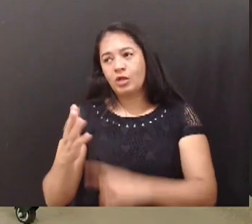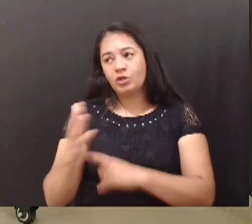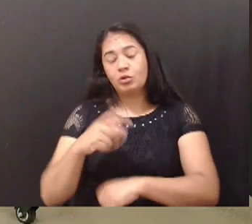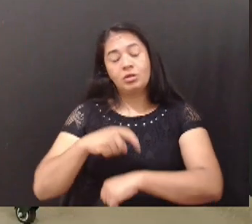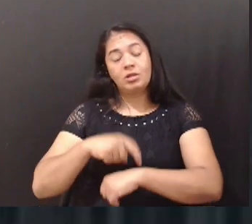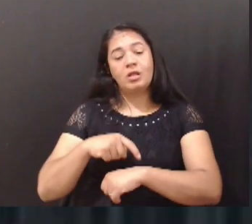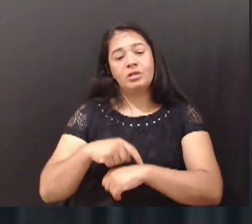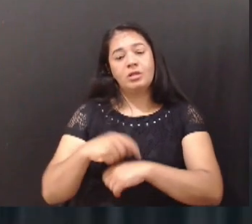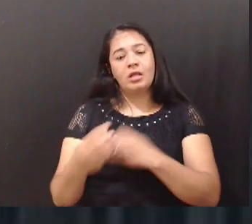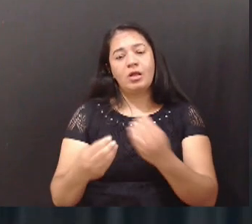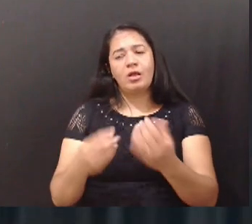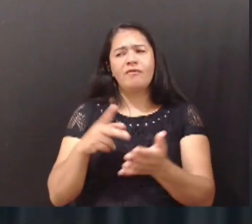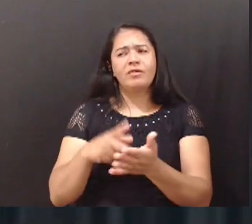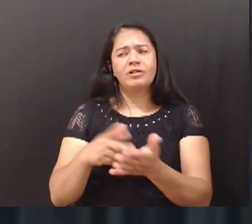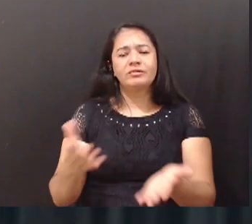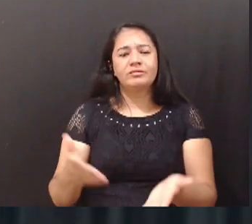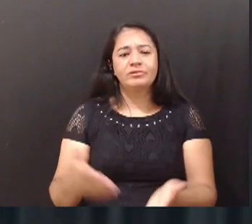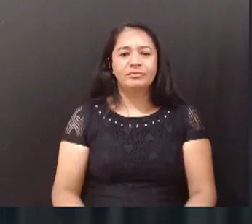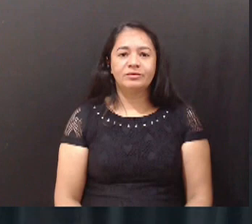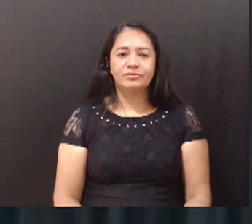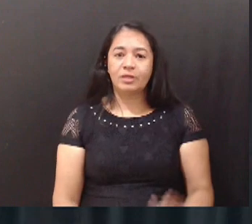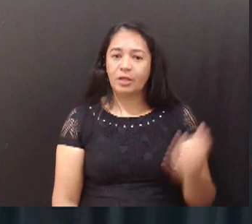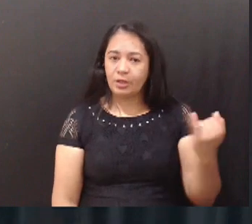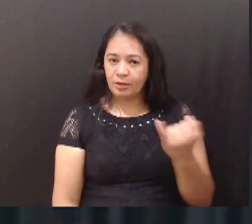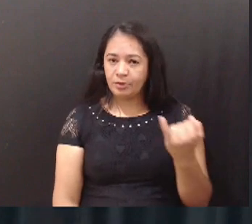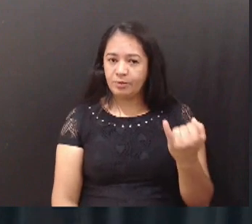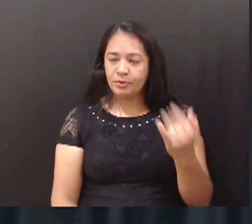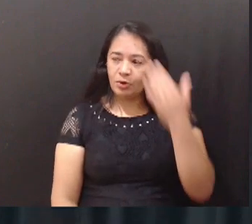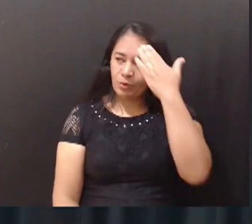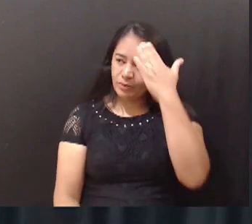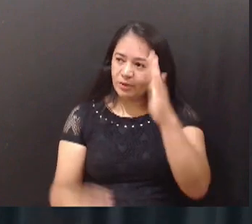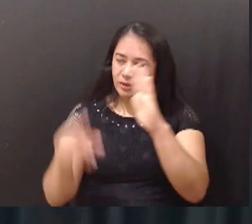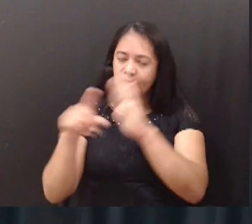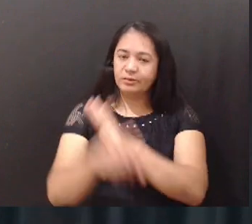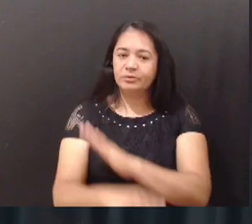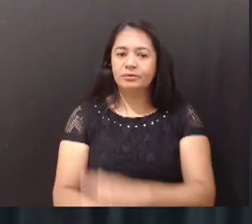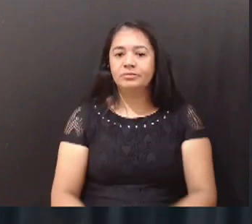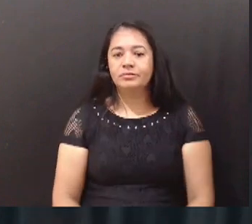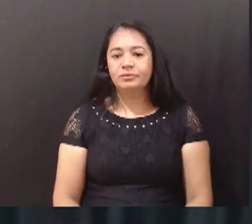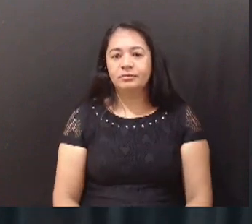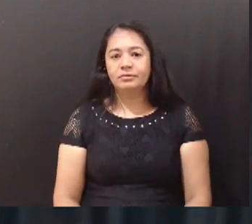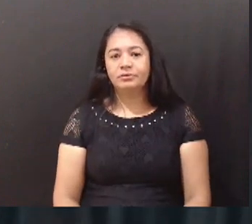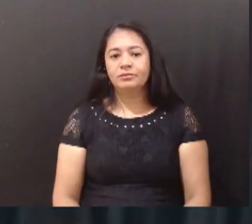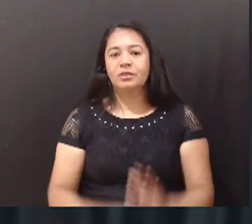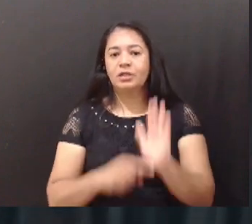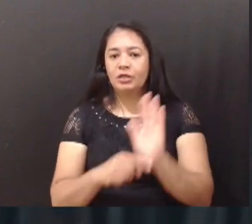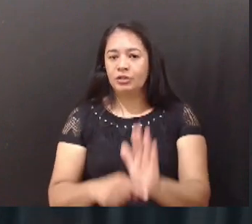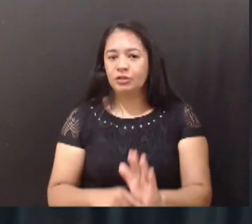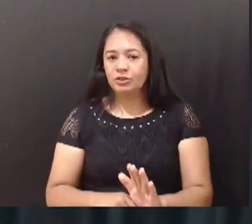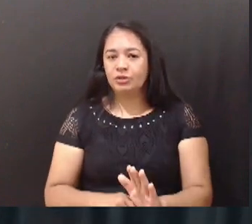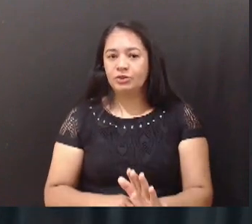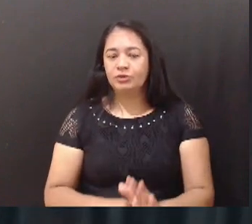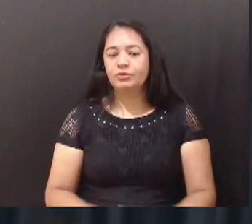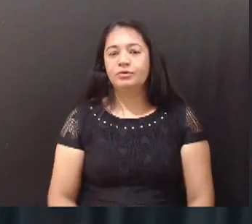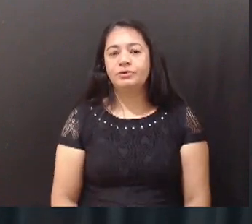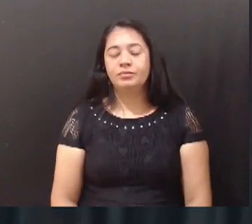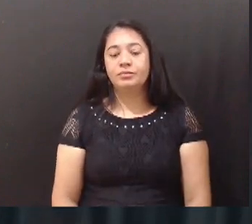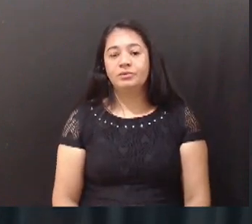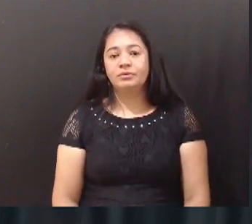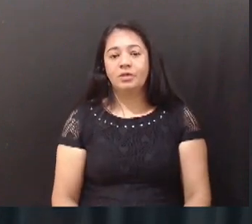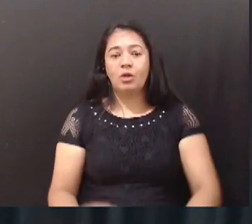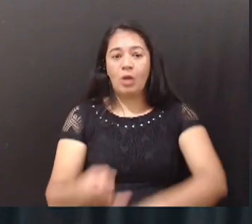momentaneamente? Importante, Juliana. Obrigada pela sua pergunta, que vai ajudar a cobrir um gap meu. Emoção